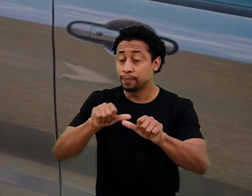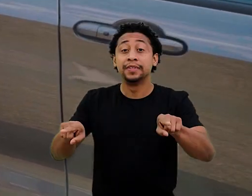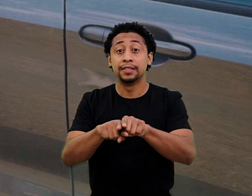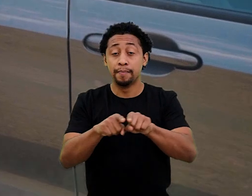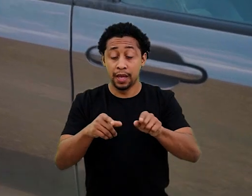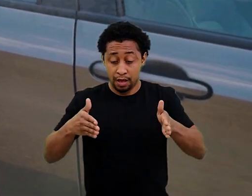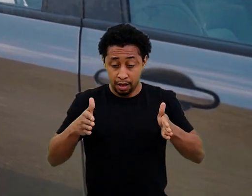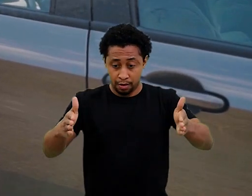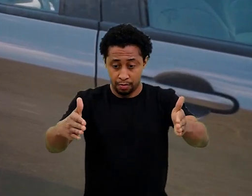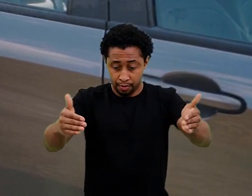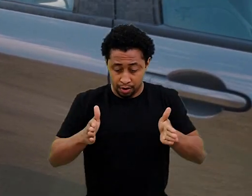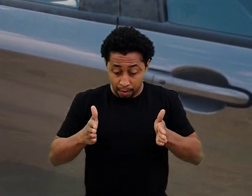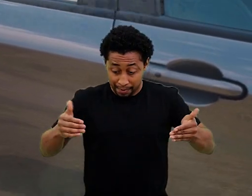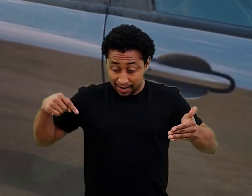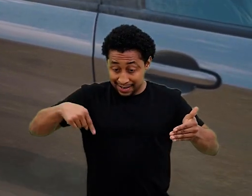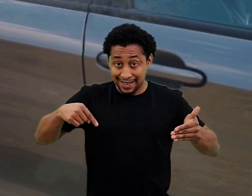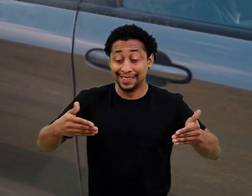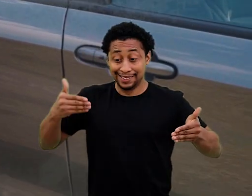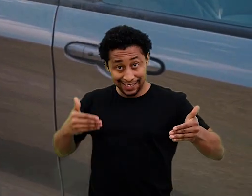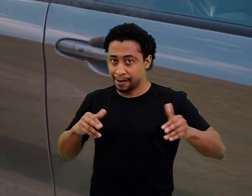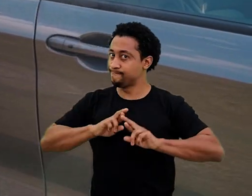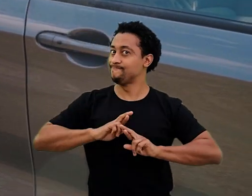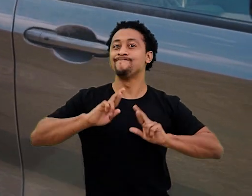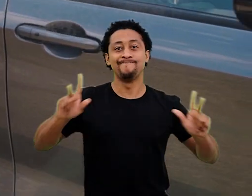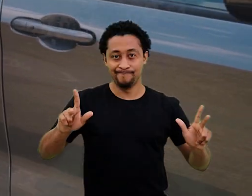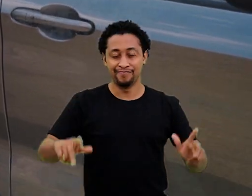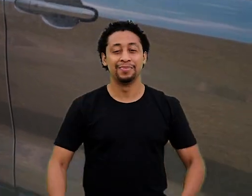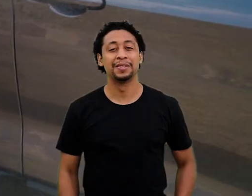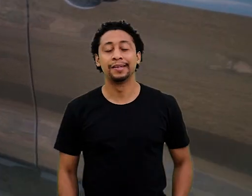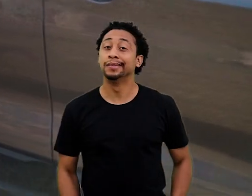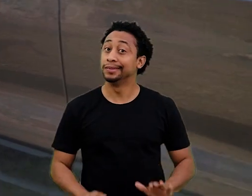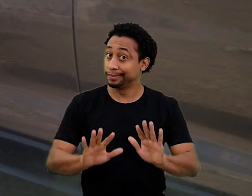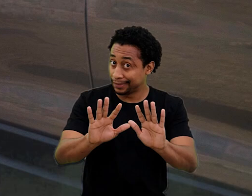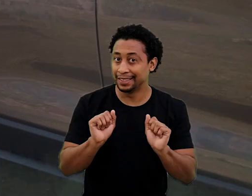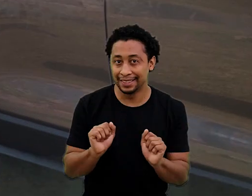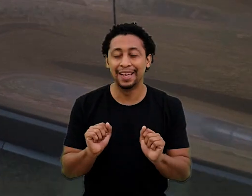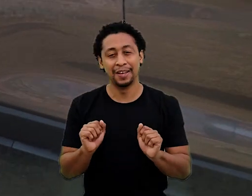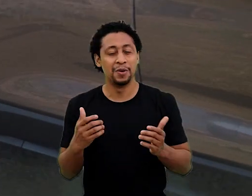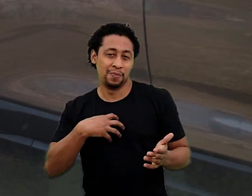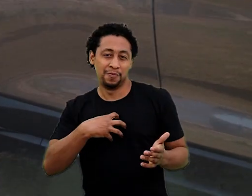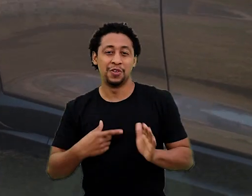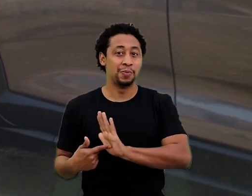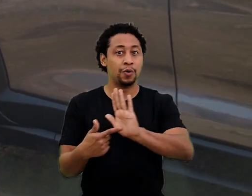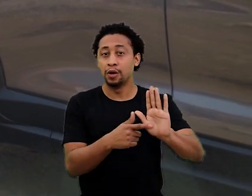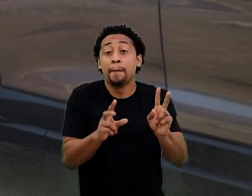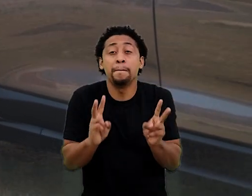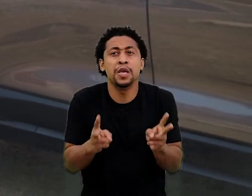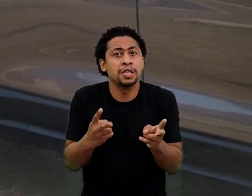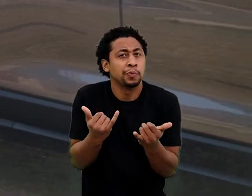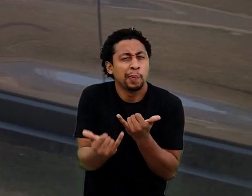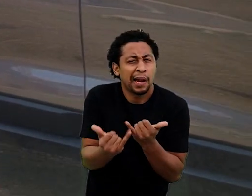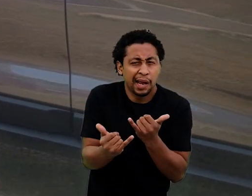também a porta traseira é uma peça diferente. Agora é lógico que sendo a mesma base significa que a gente tem o